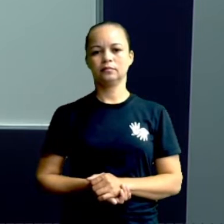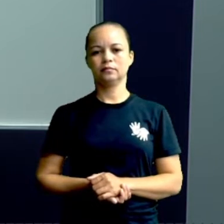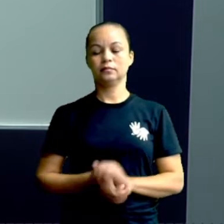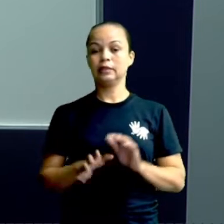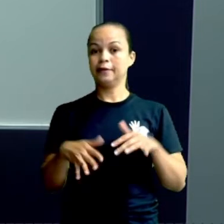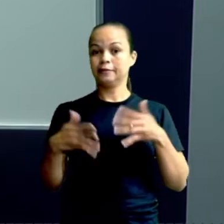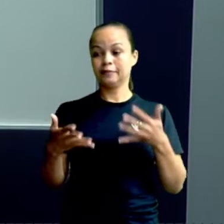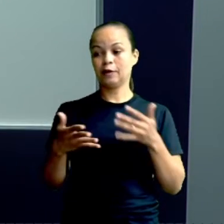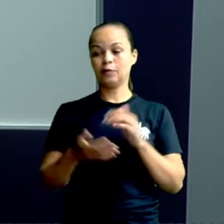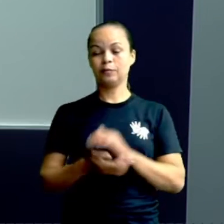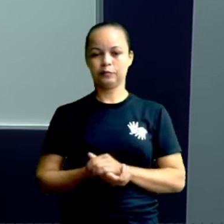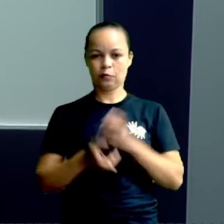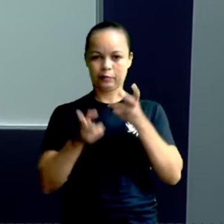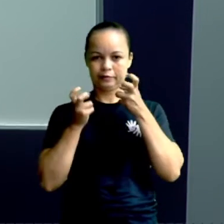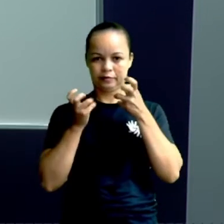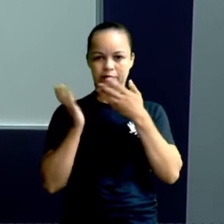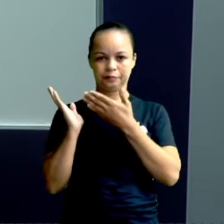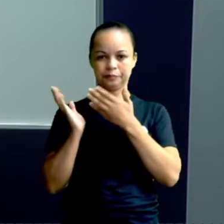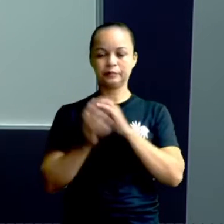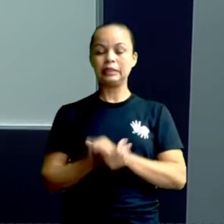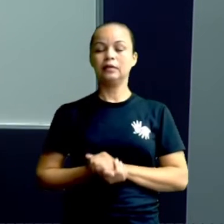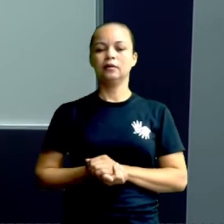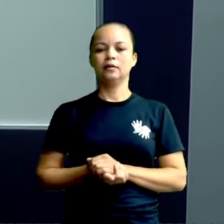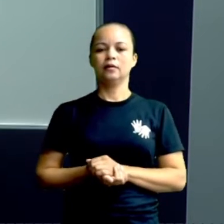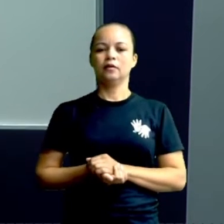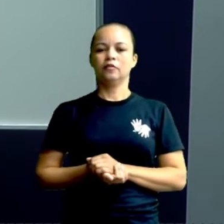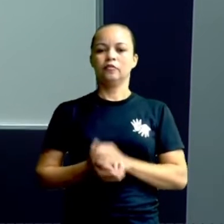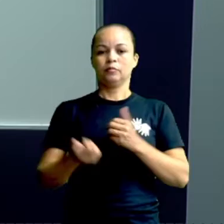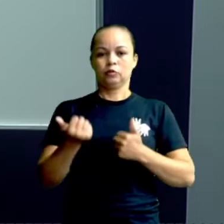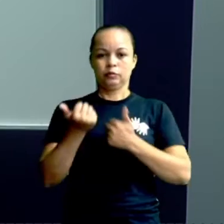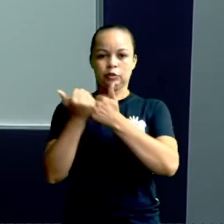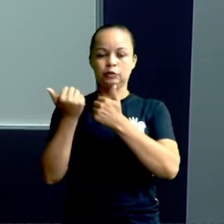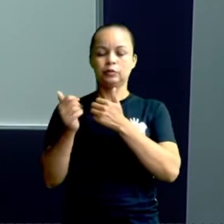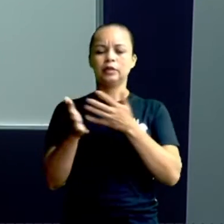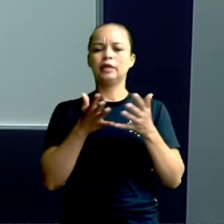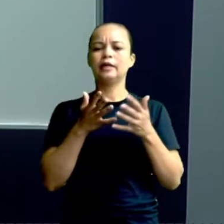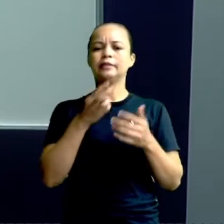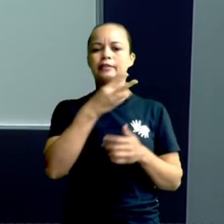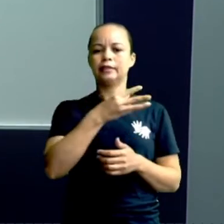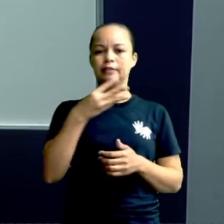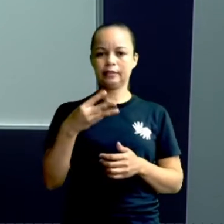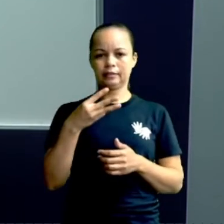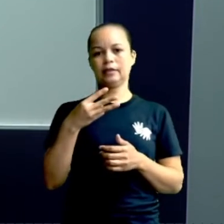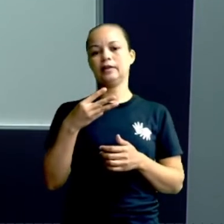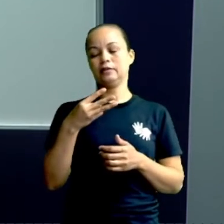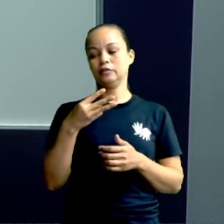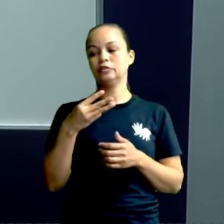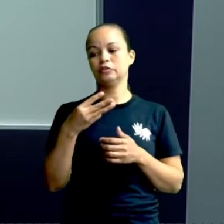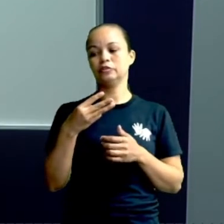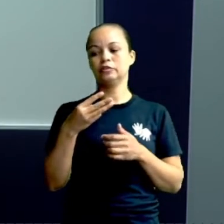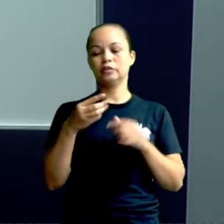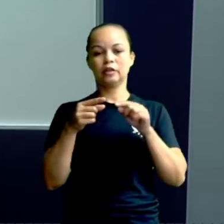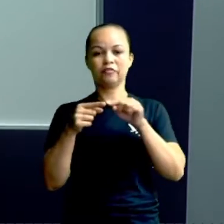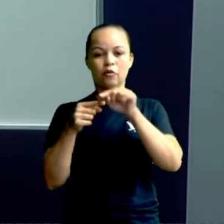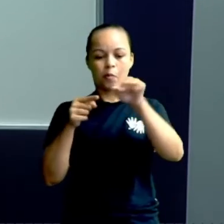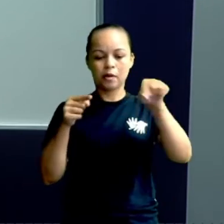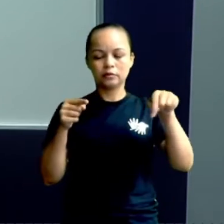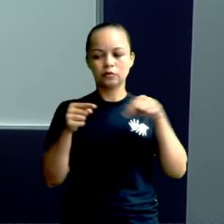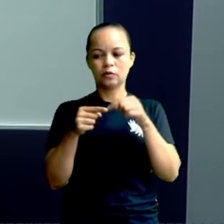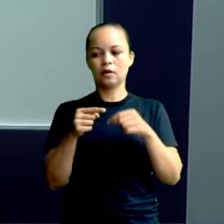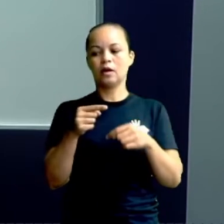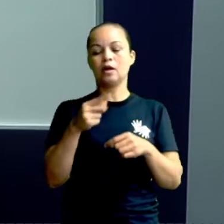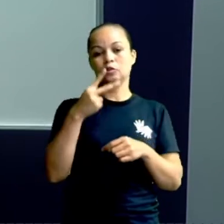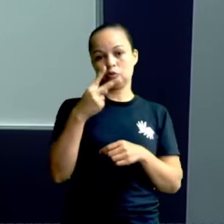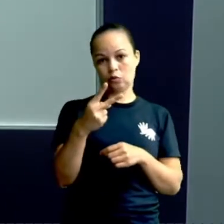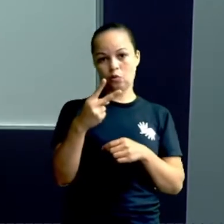Então, gente, olha aqui. Vamos substituir. 33, que é a forma circular. 2, π